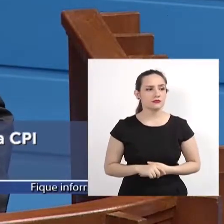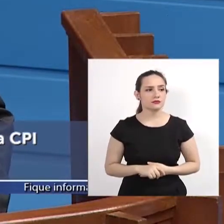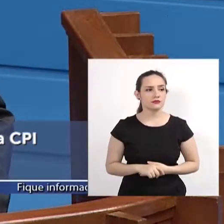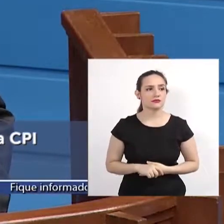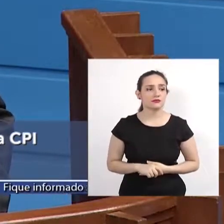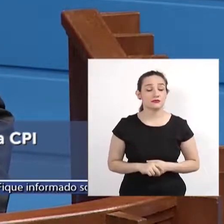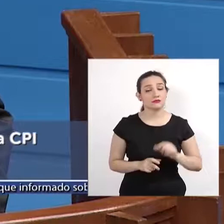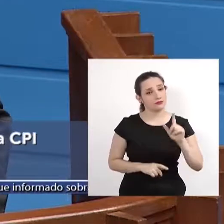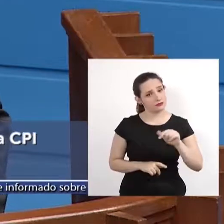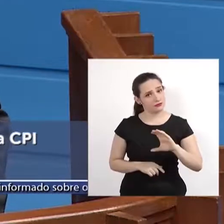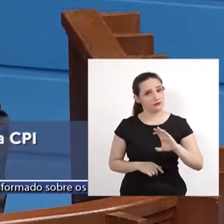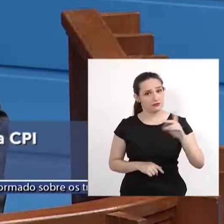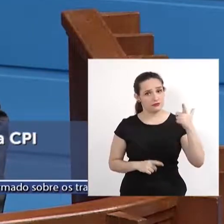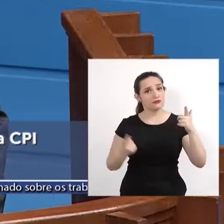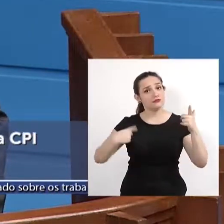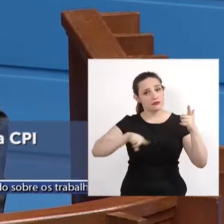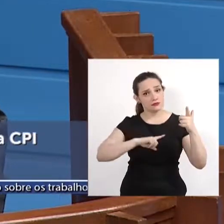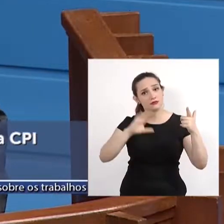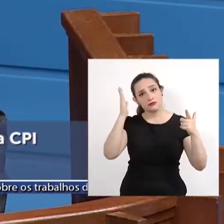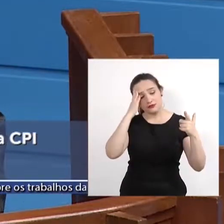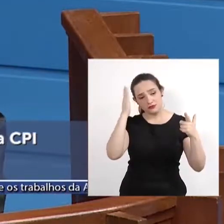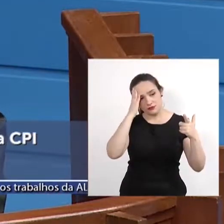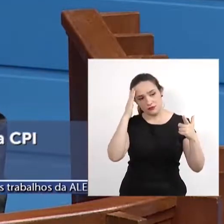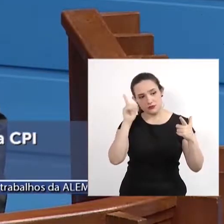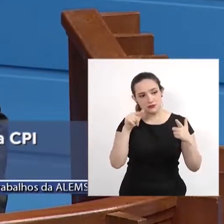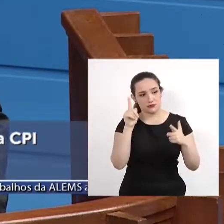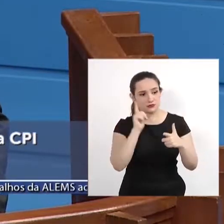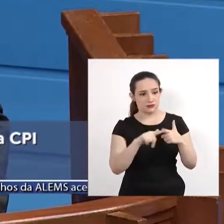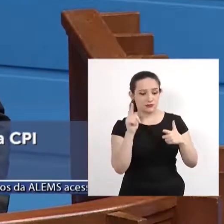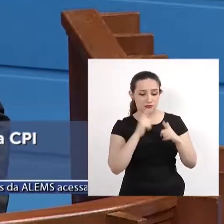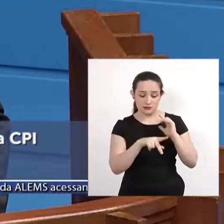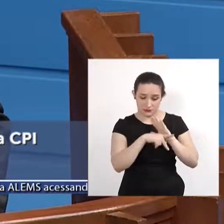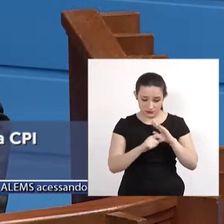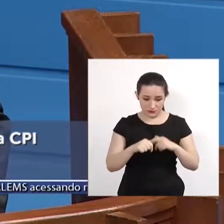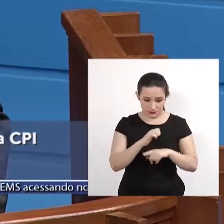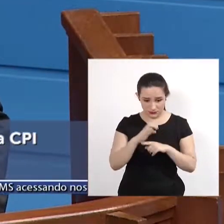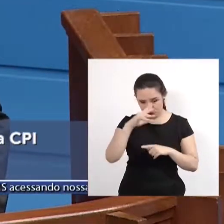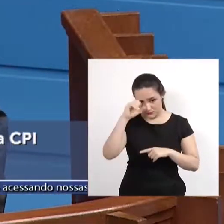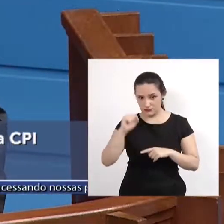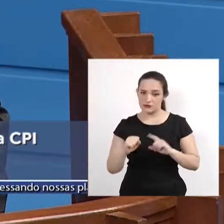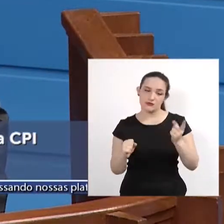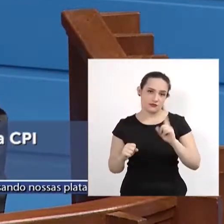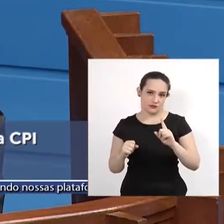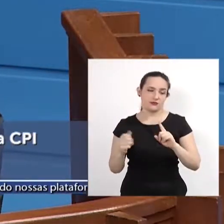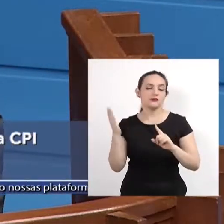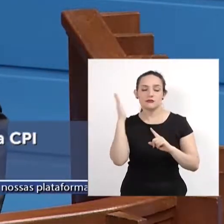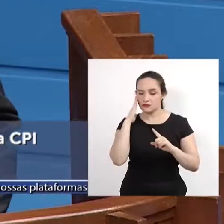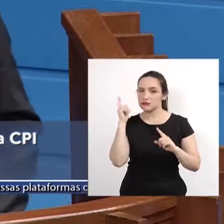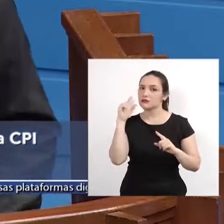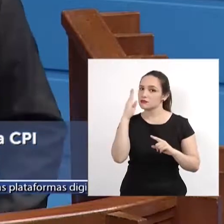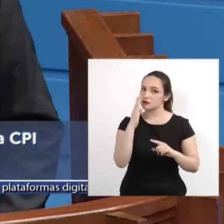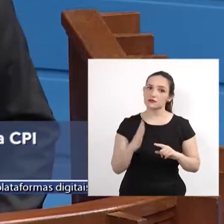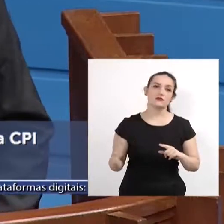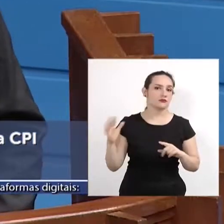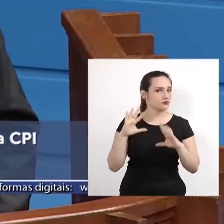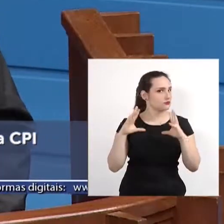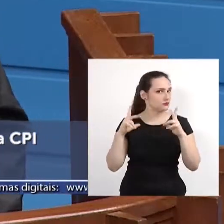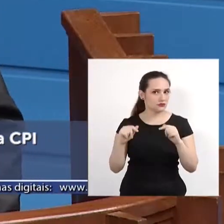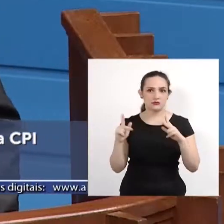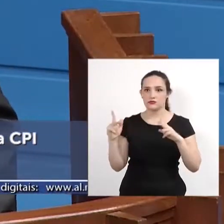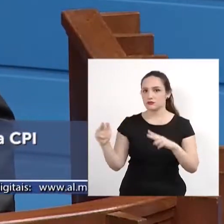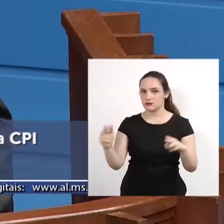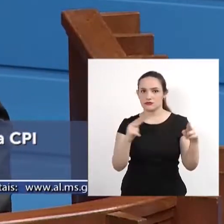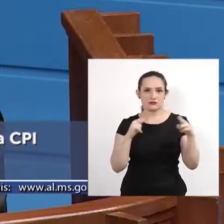E, claro, temos consciência que não é só um problema de Mato Grosso do Sul, é um problema nacional, e nós